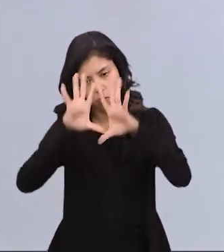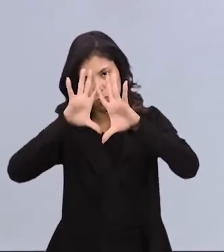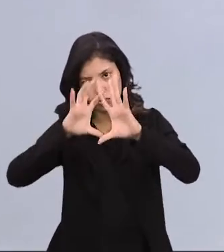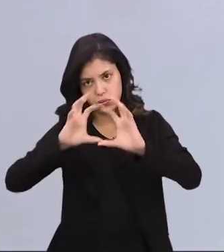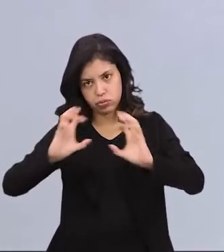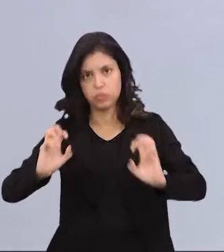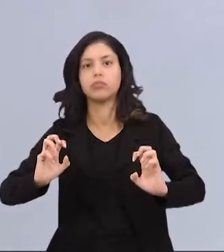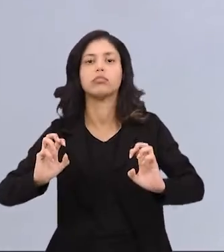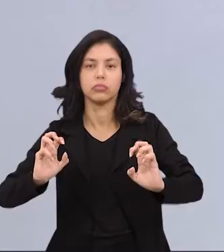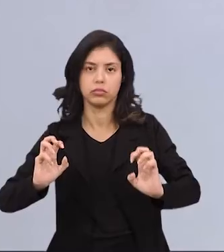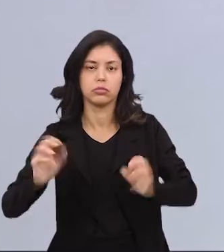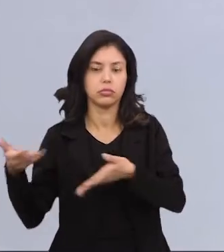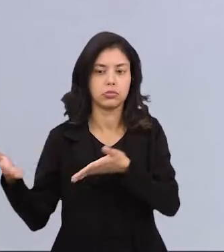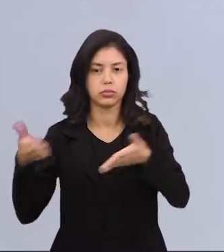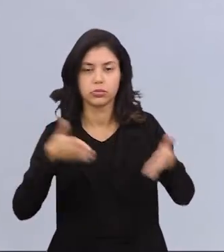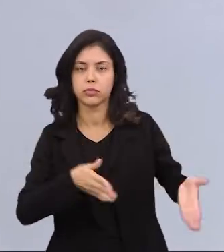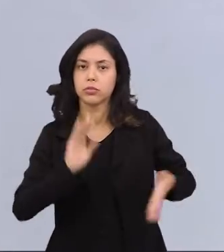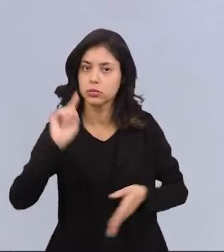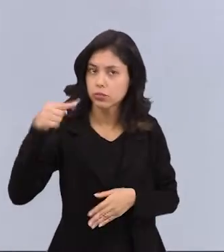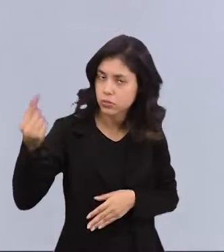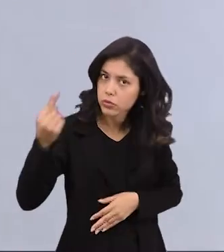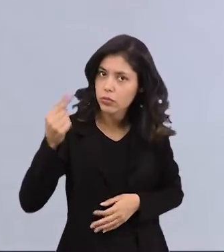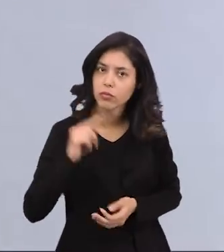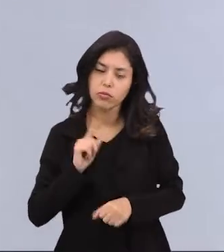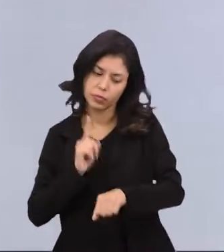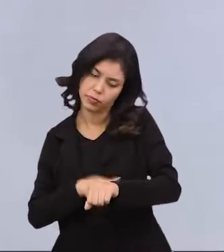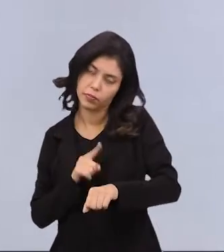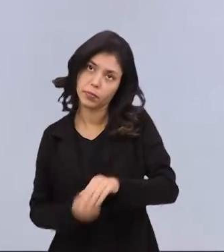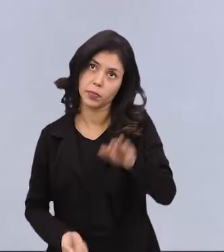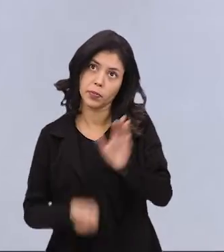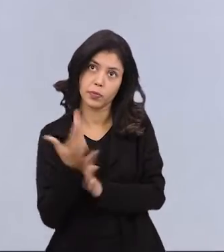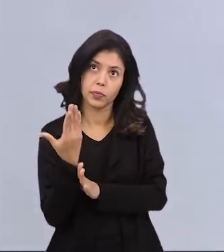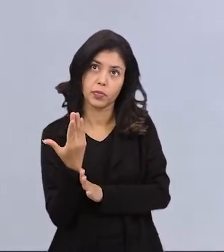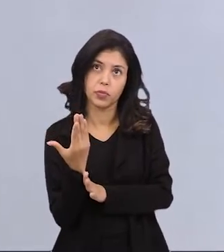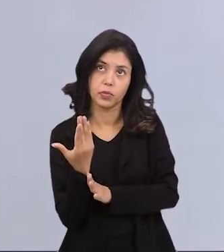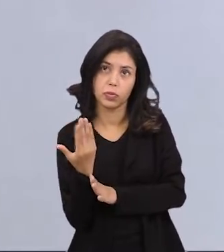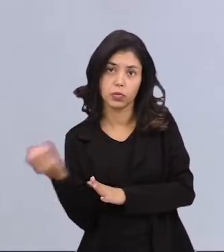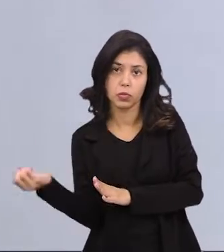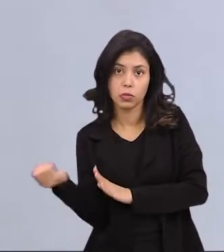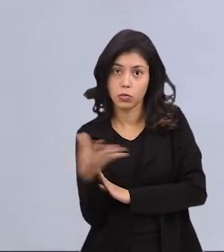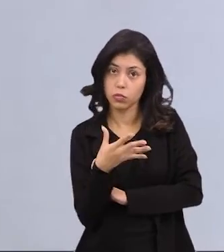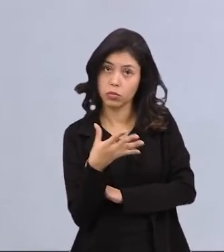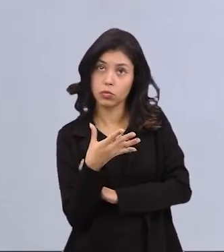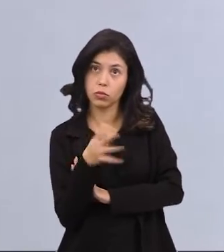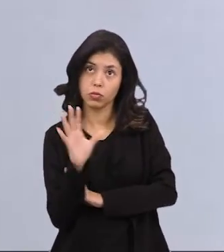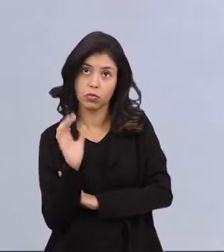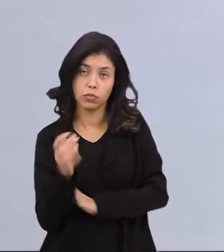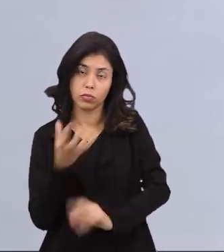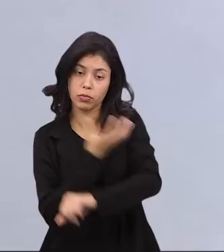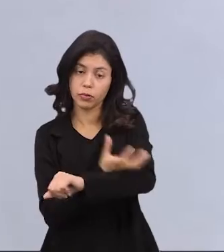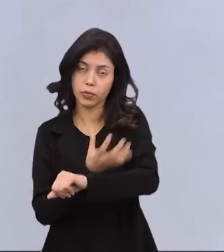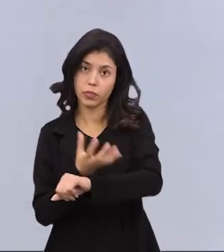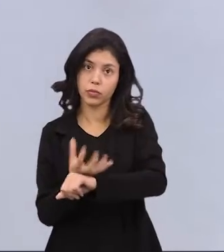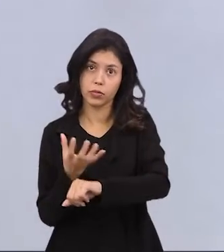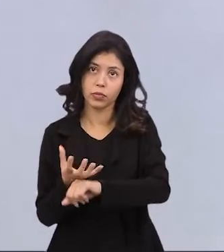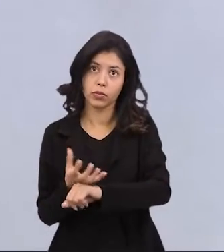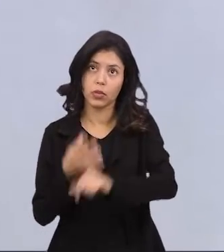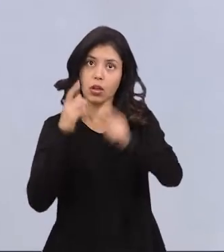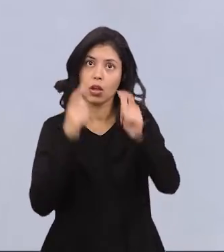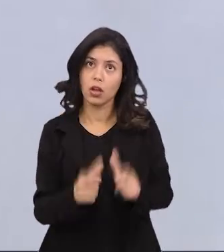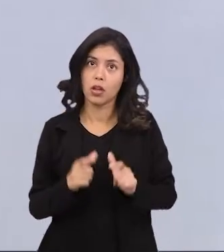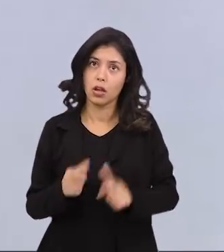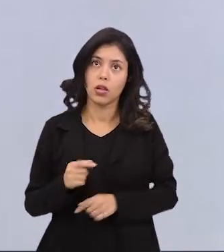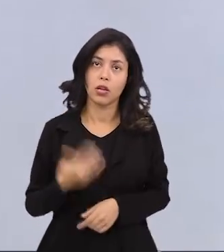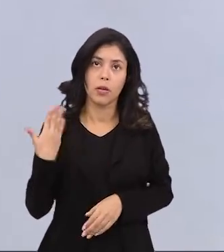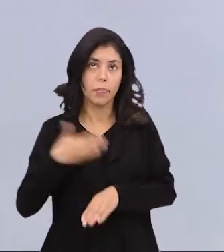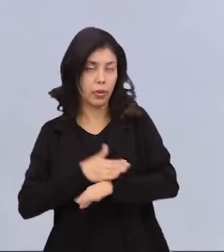ela. A partir de algum tempo, começaram a brotar novas plantinhas ali. E na área onde a